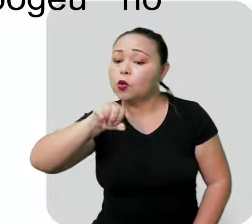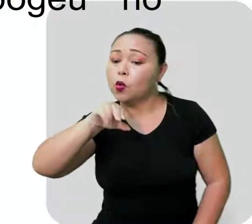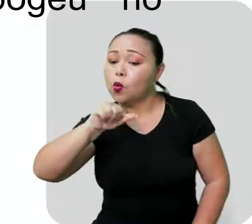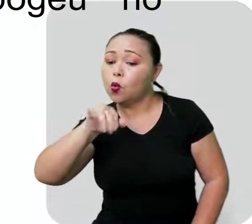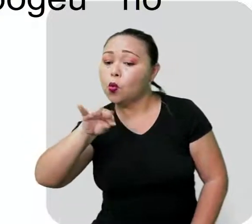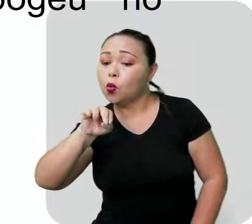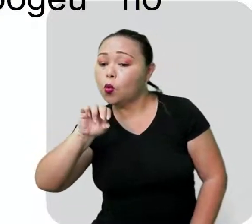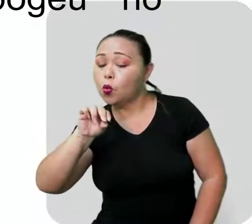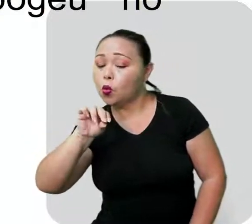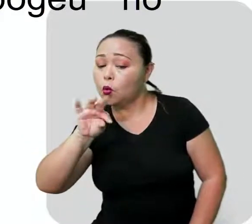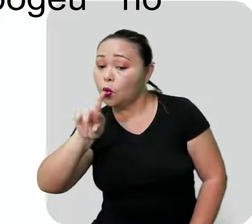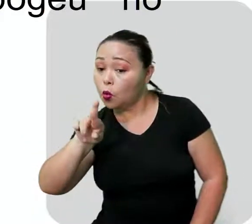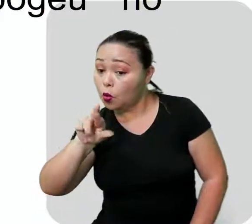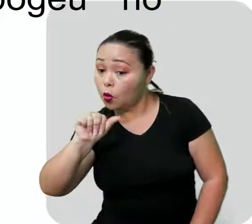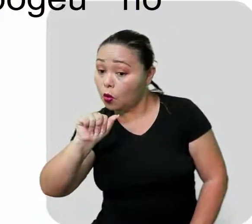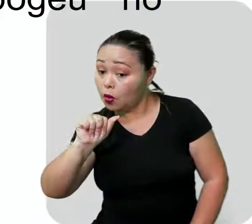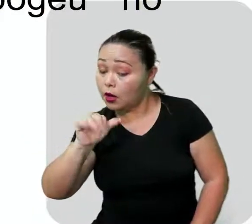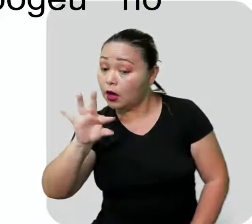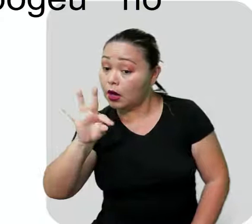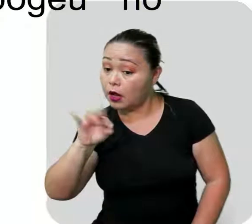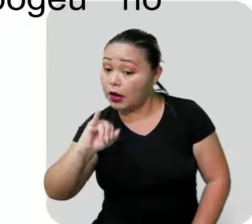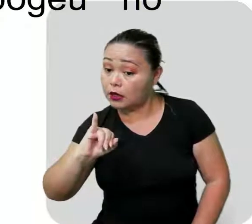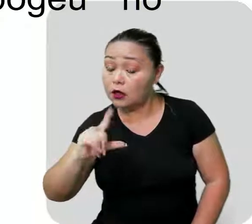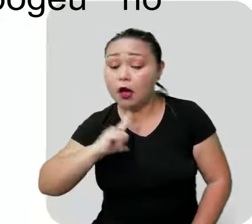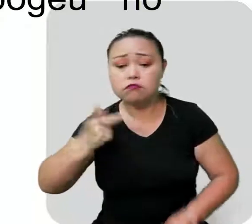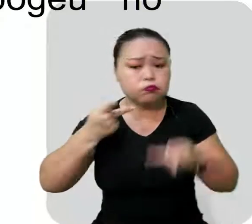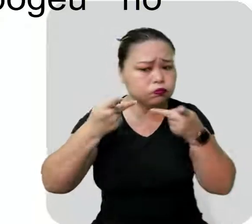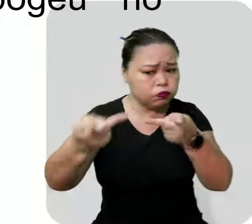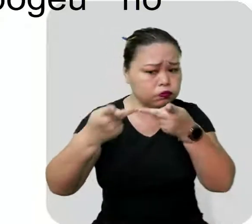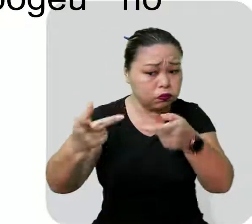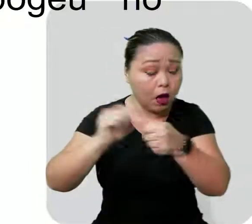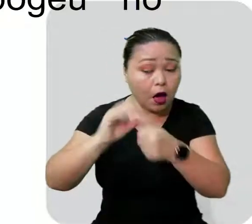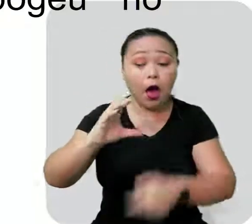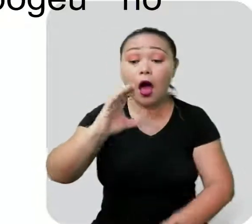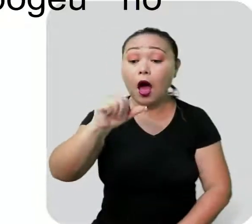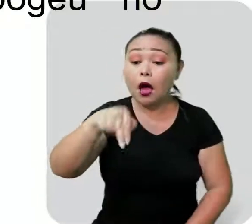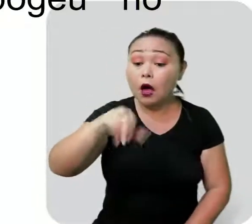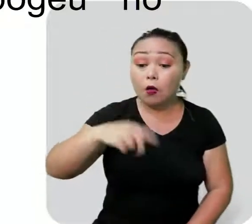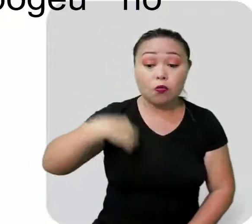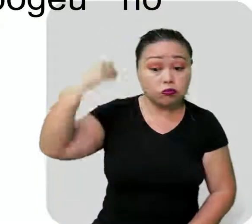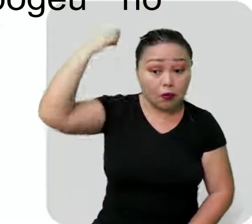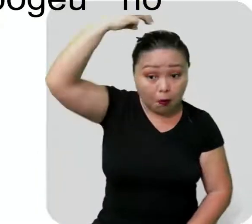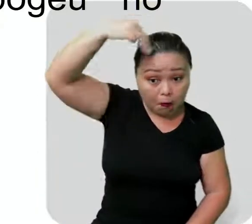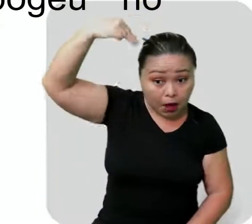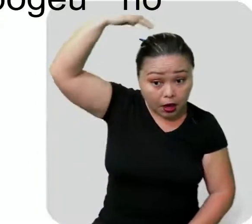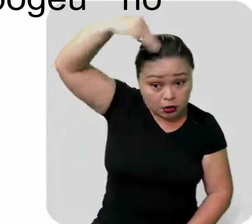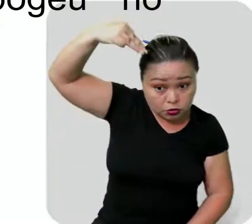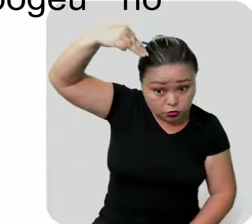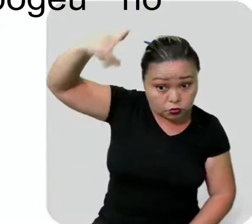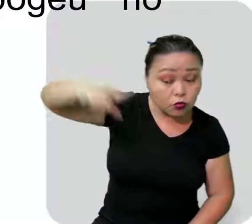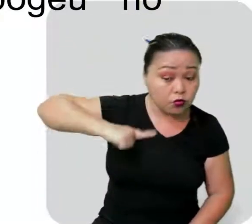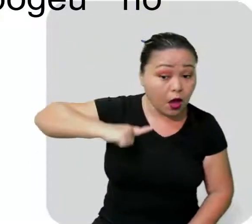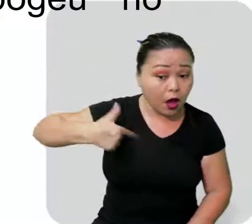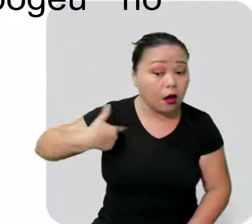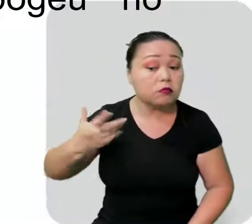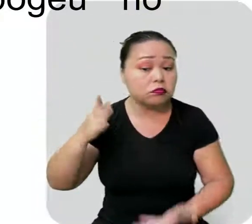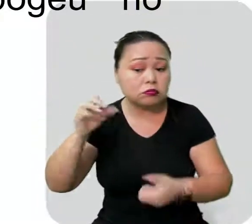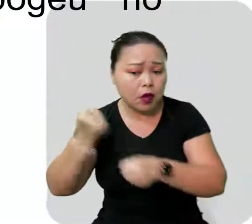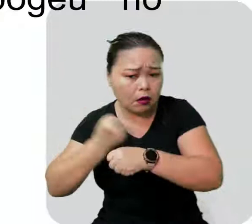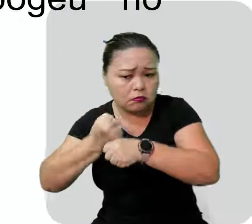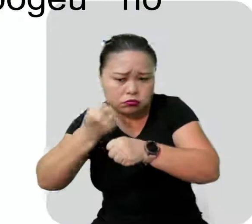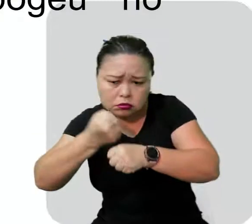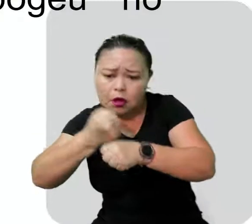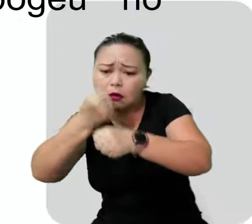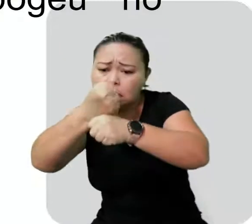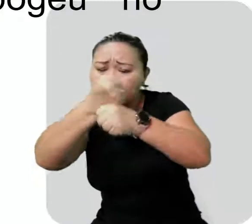desse povo inclusive é muito muito resultado em Cancún no México você também tem algumas dessas